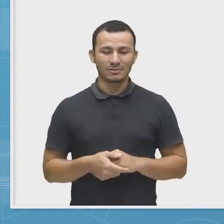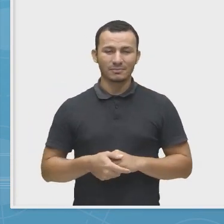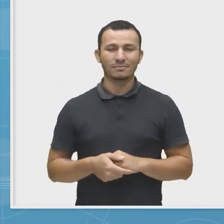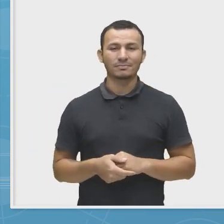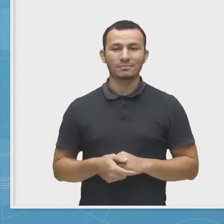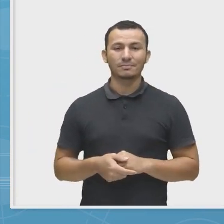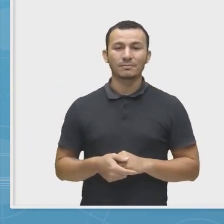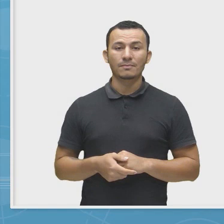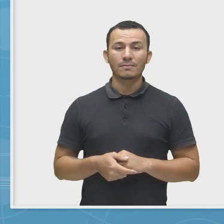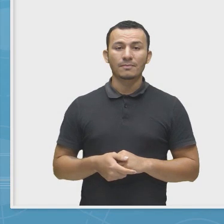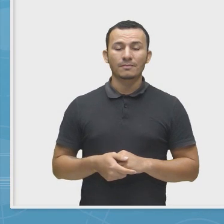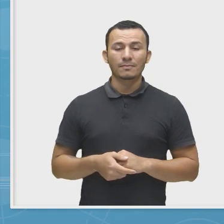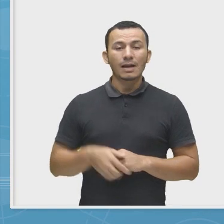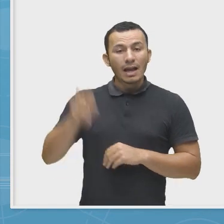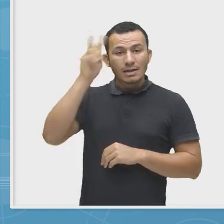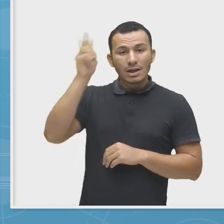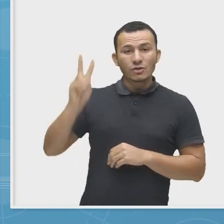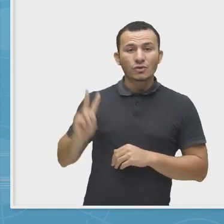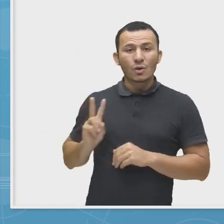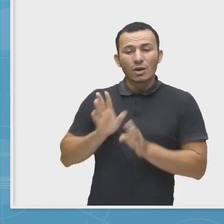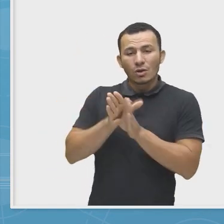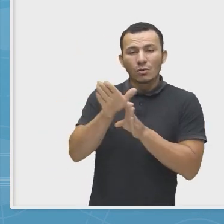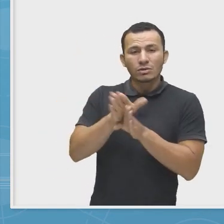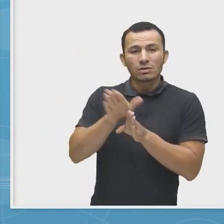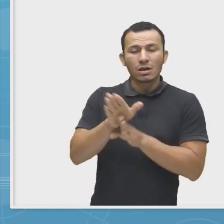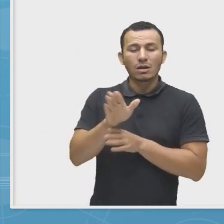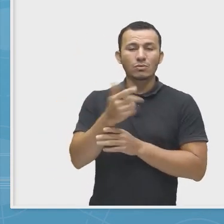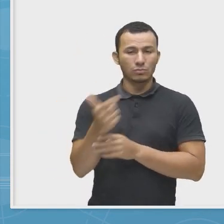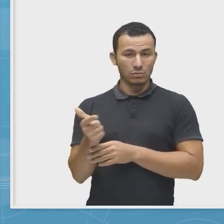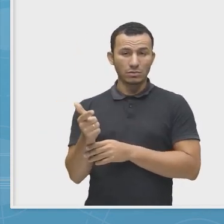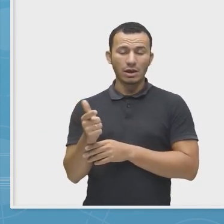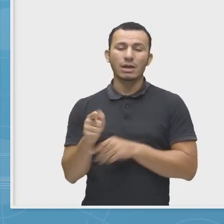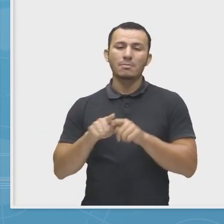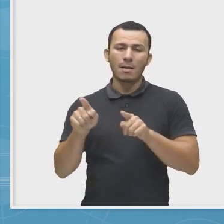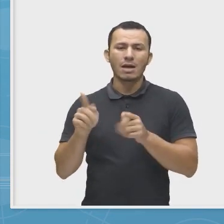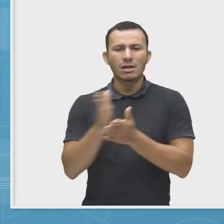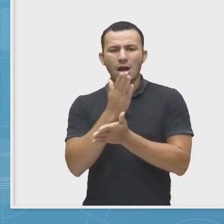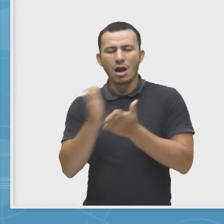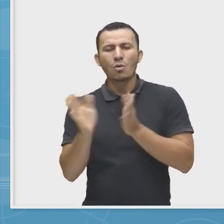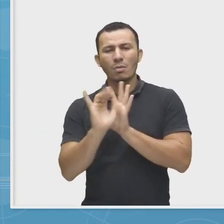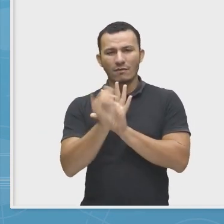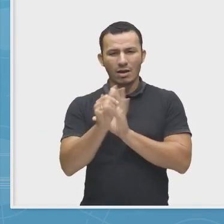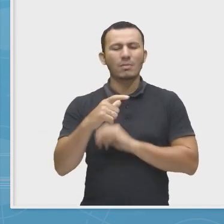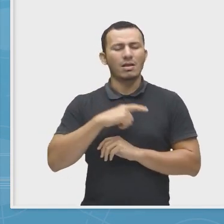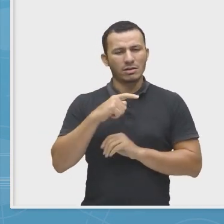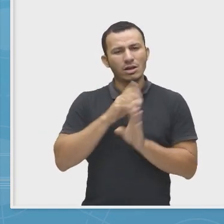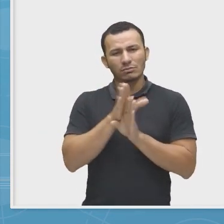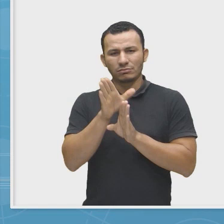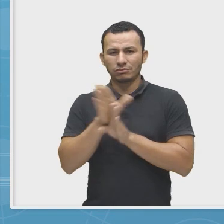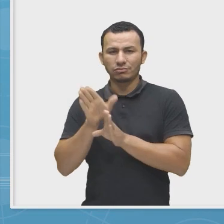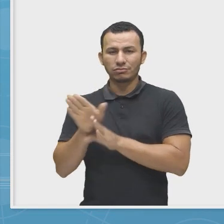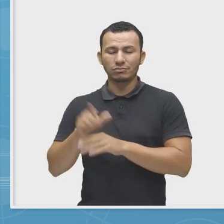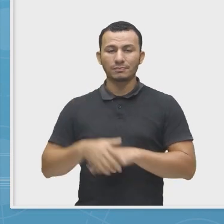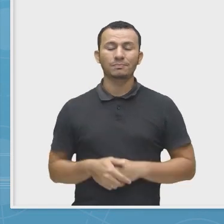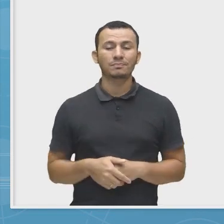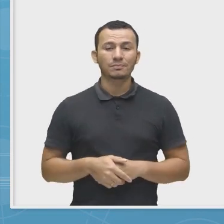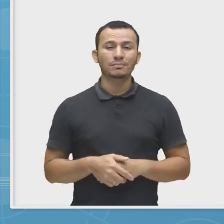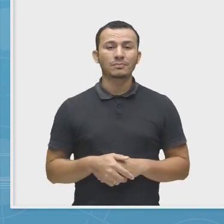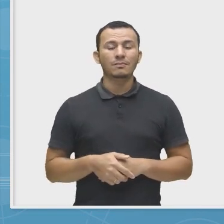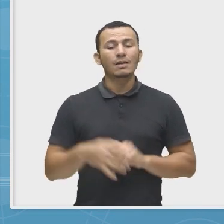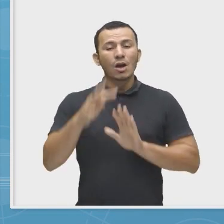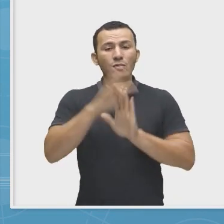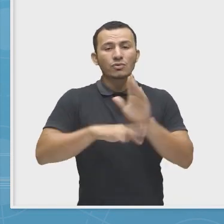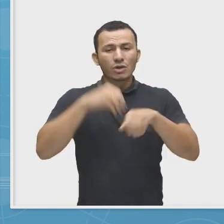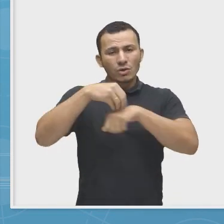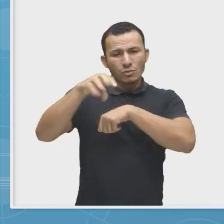teve moral, tá? Ela não teve moral, mas a maioria delas vai ter. Os textos injuntivos ou